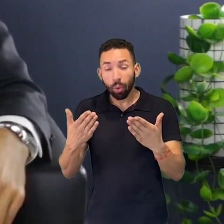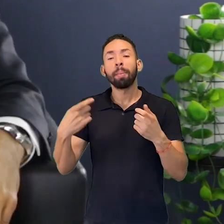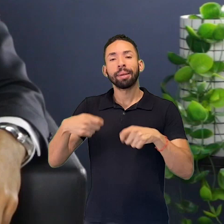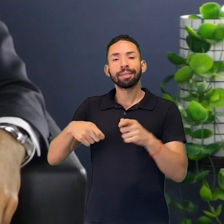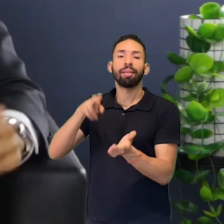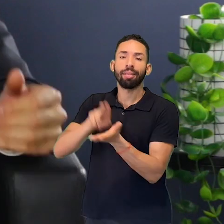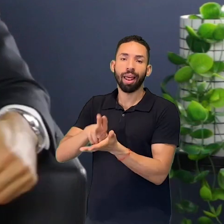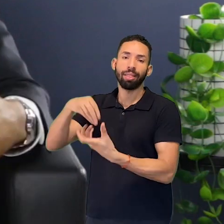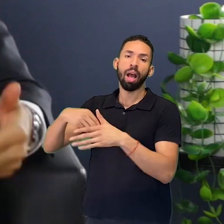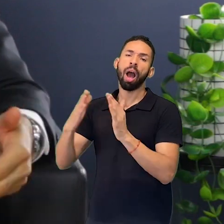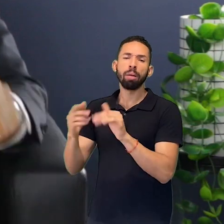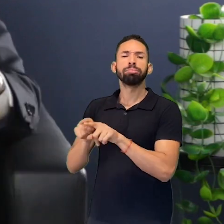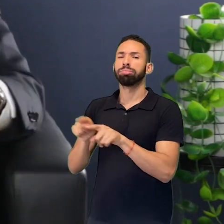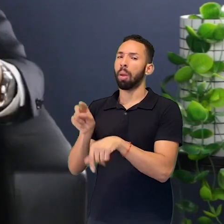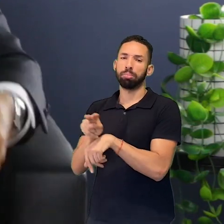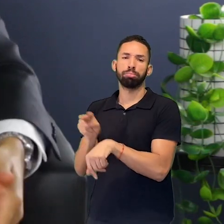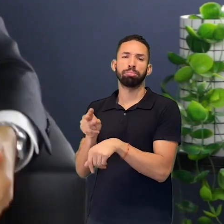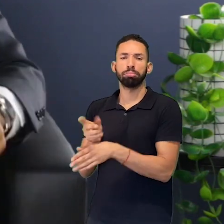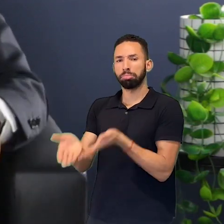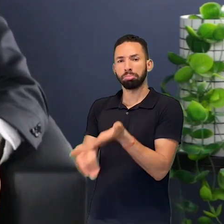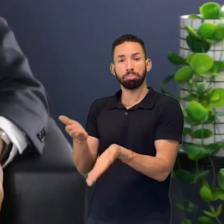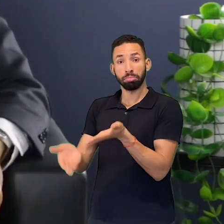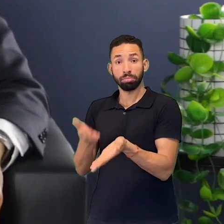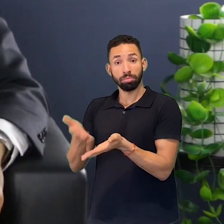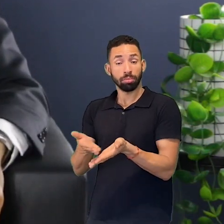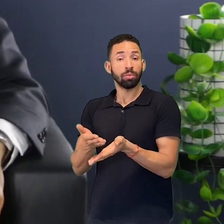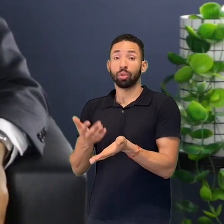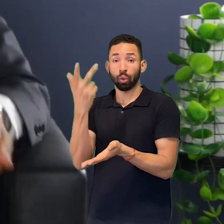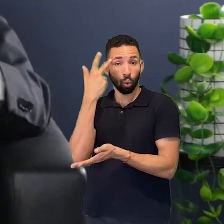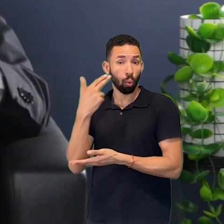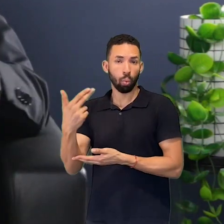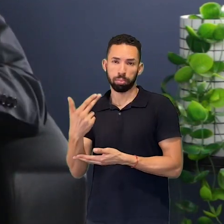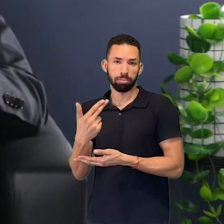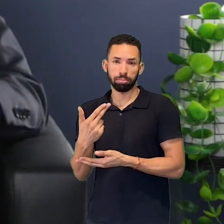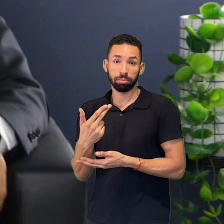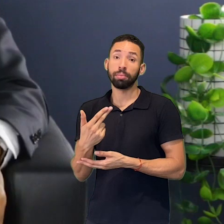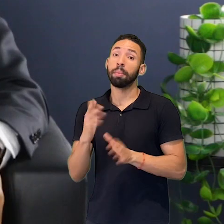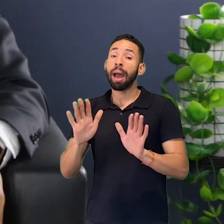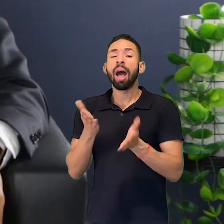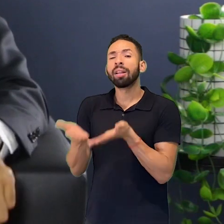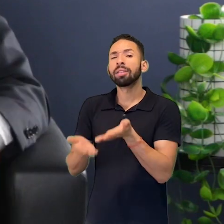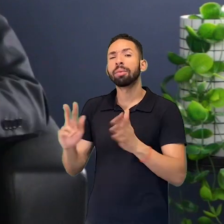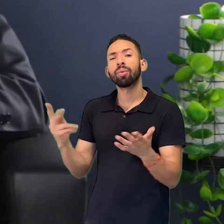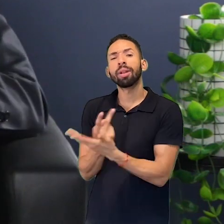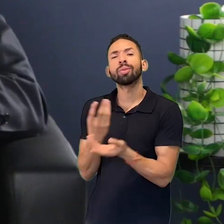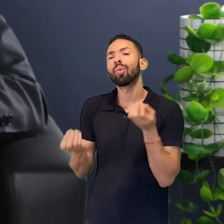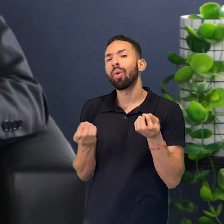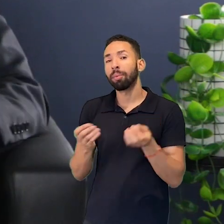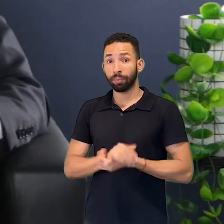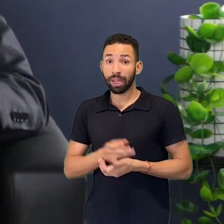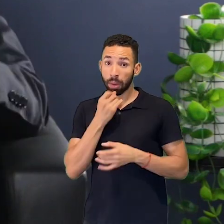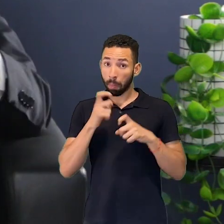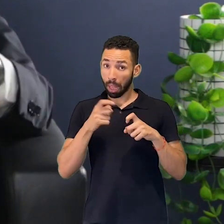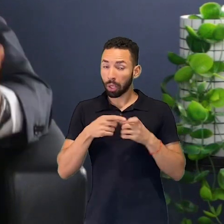expressamente a internação domiciliar e o atendimento domiciliar como dentro do âmbito do SUS. E esse atendimento se dá